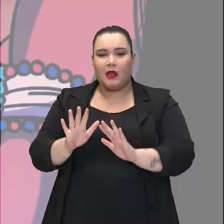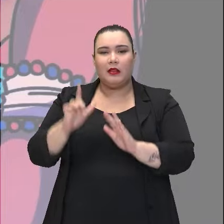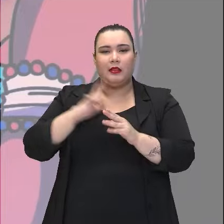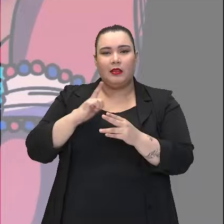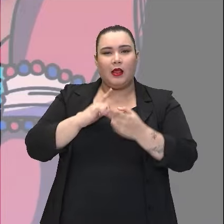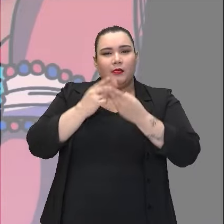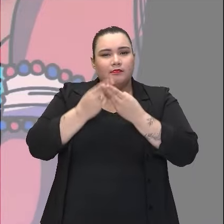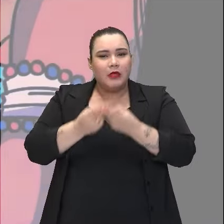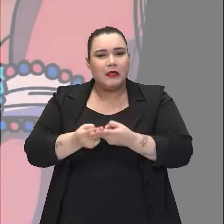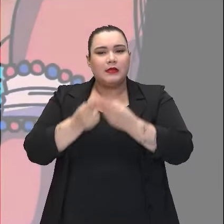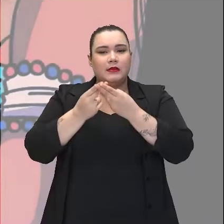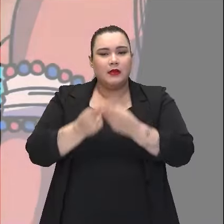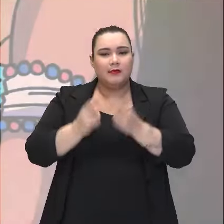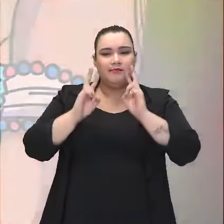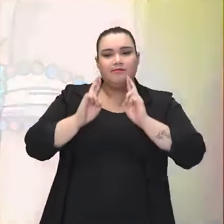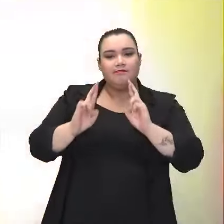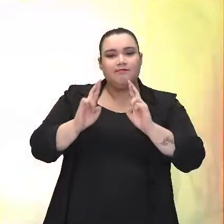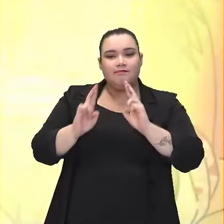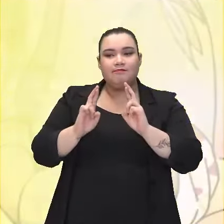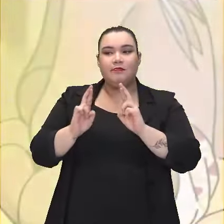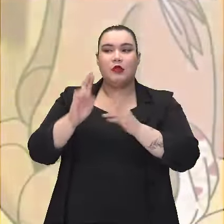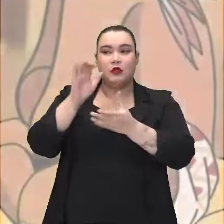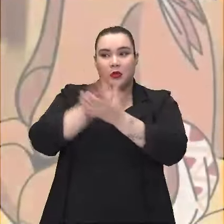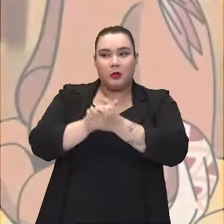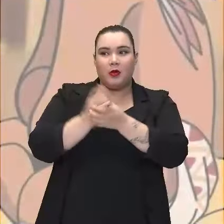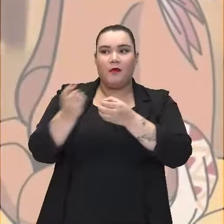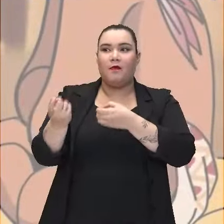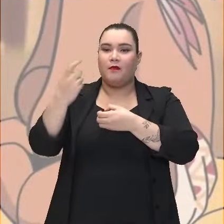na esperança que Itajibá voltaria a Taba.